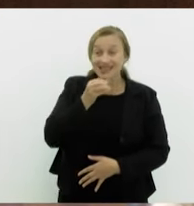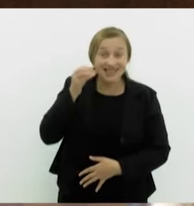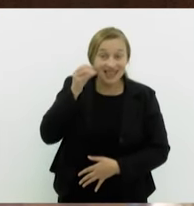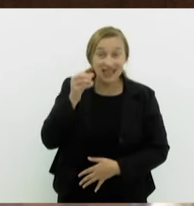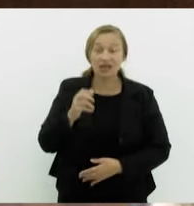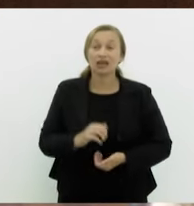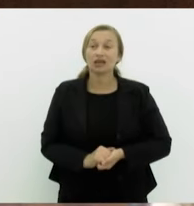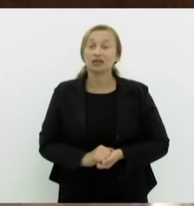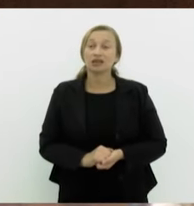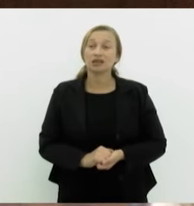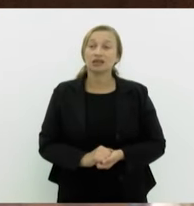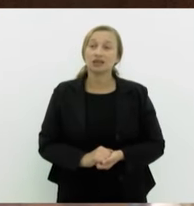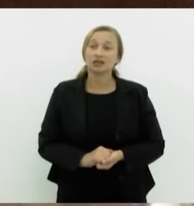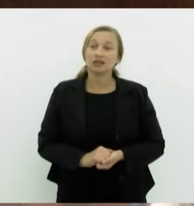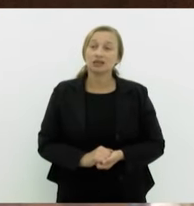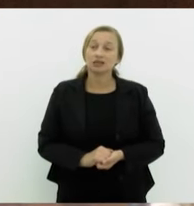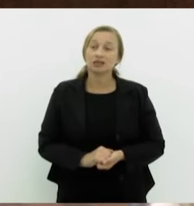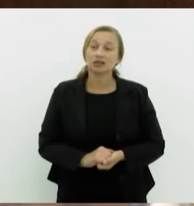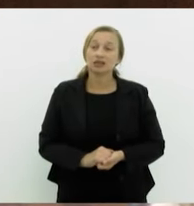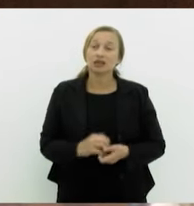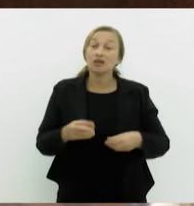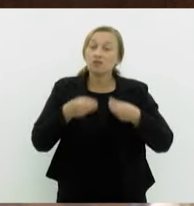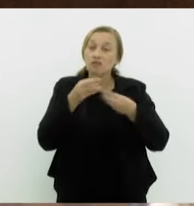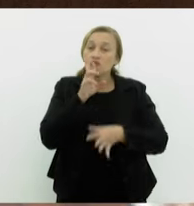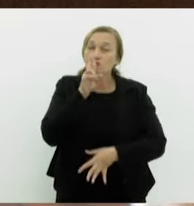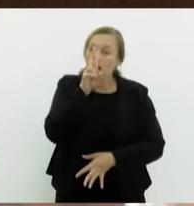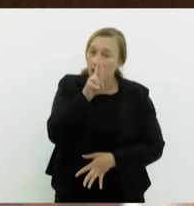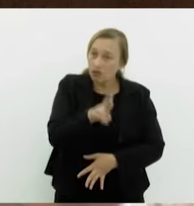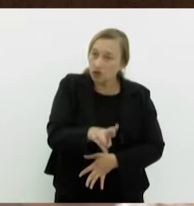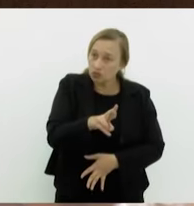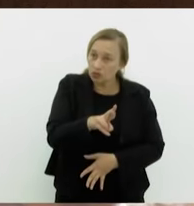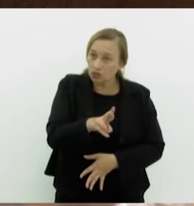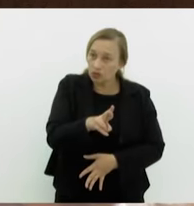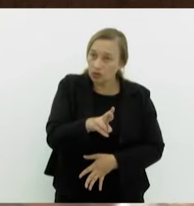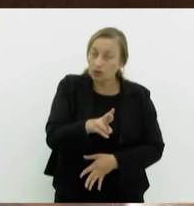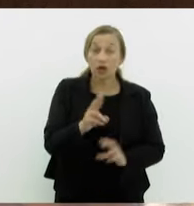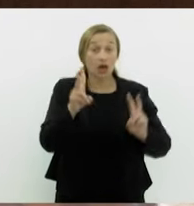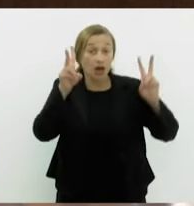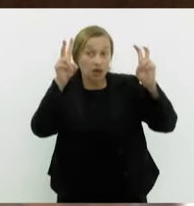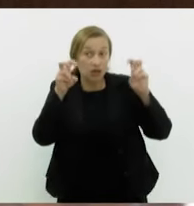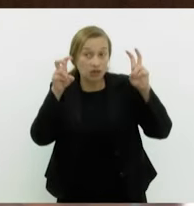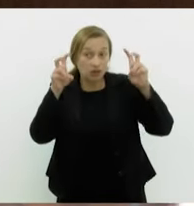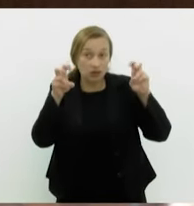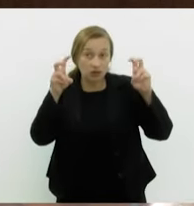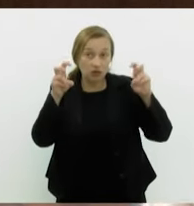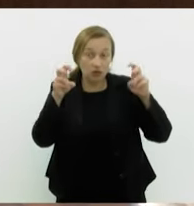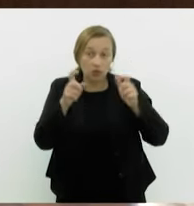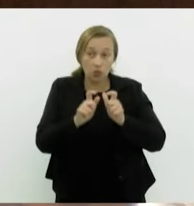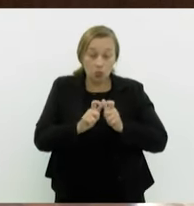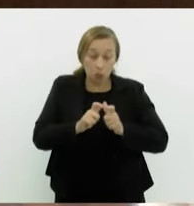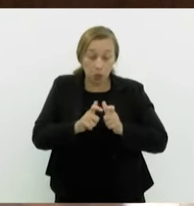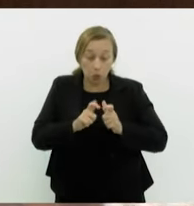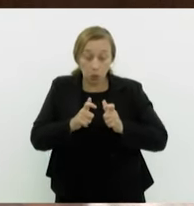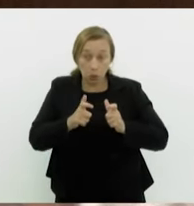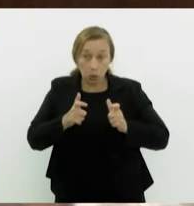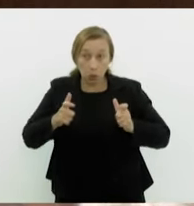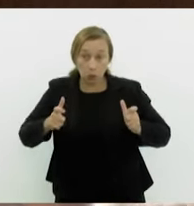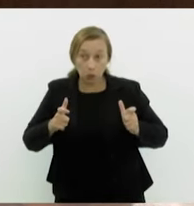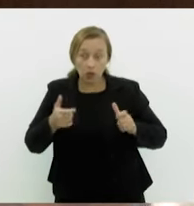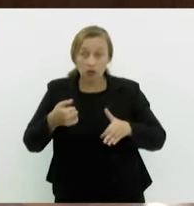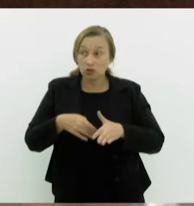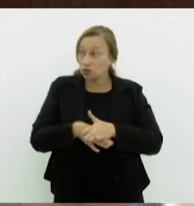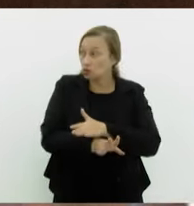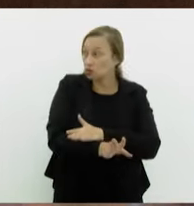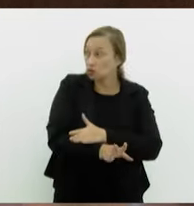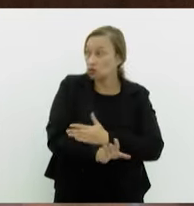Jordão é para dar uma resposta a essa questão que vem se tornando uma rotina,